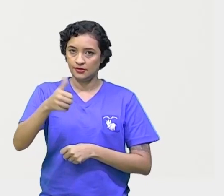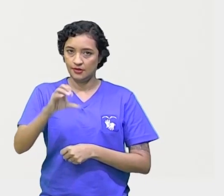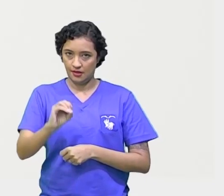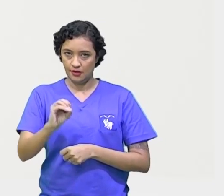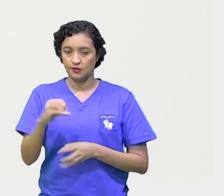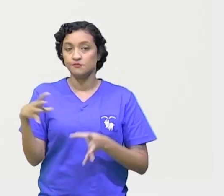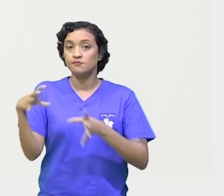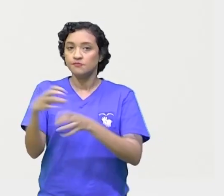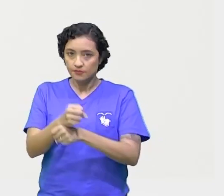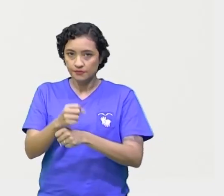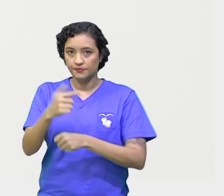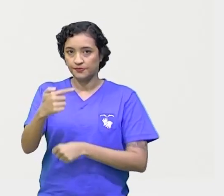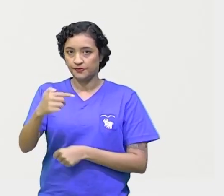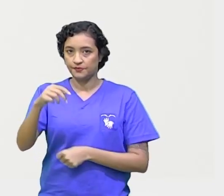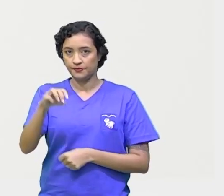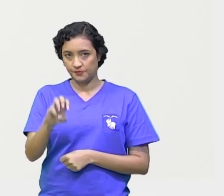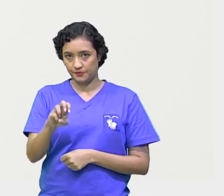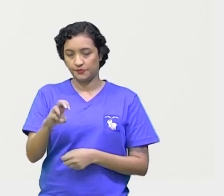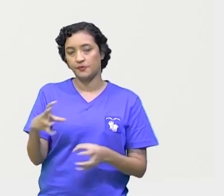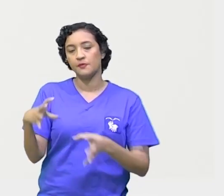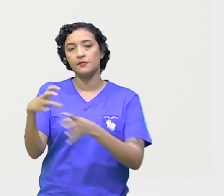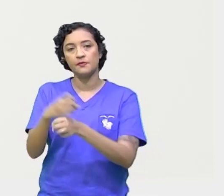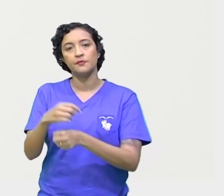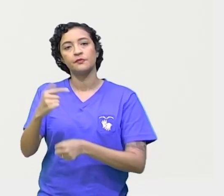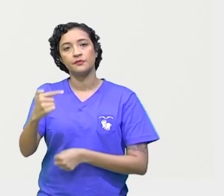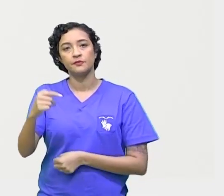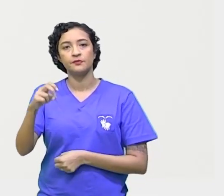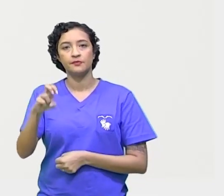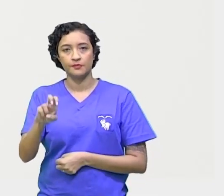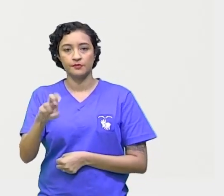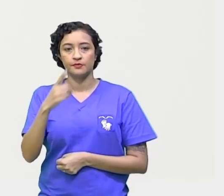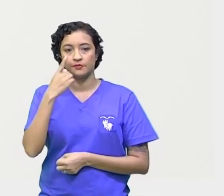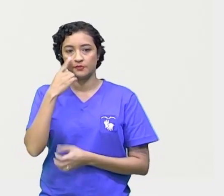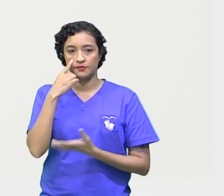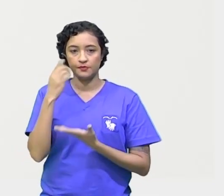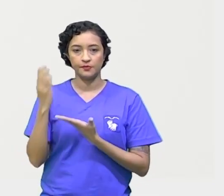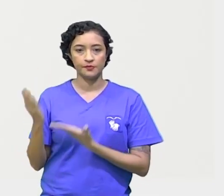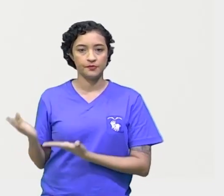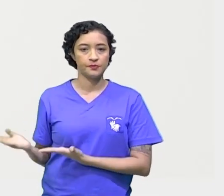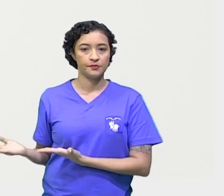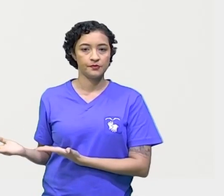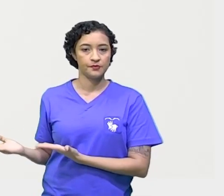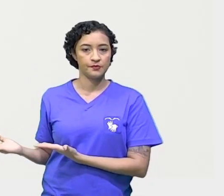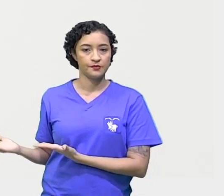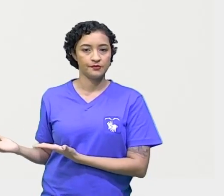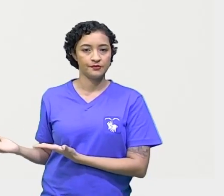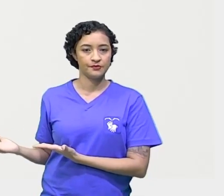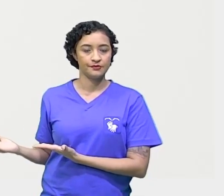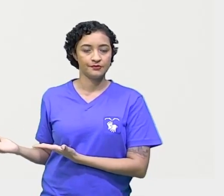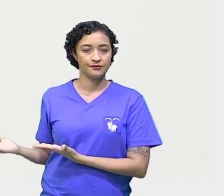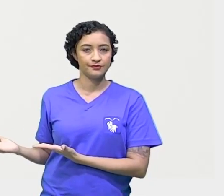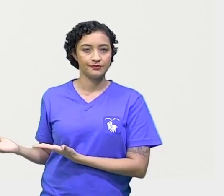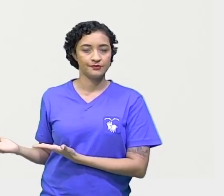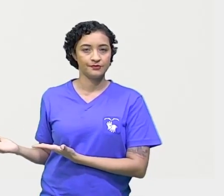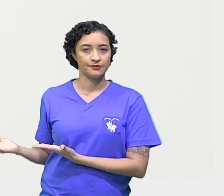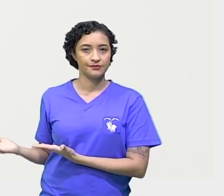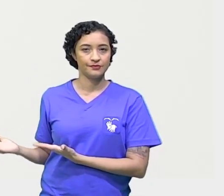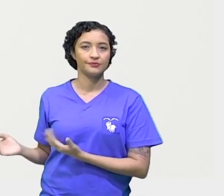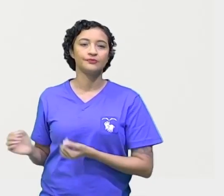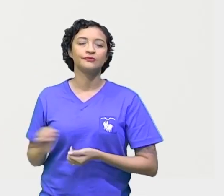75 mais 75 bom então vamos lá fazer o